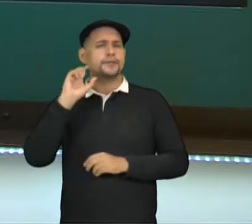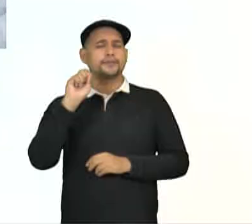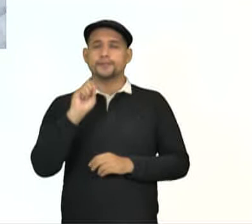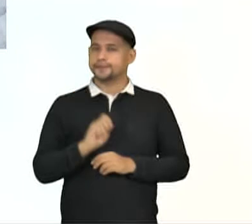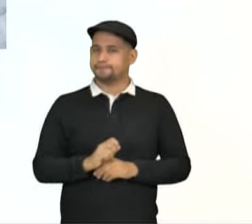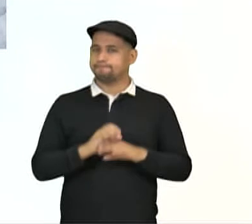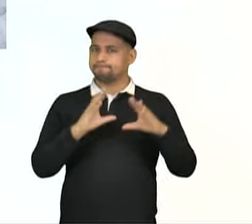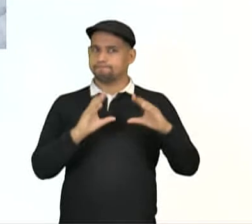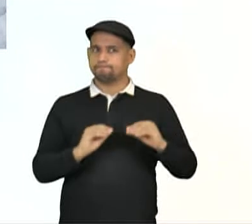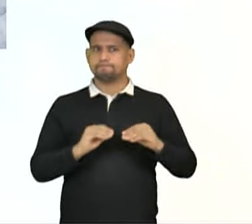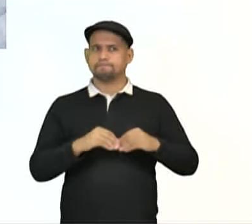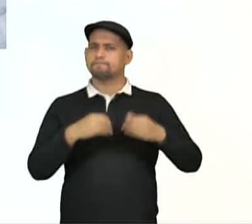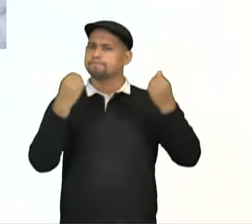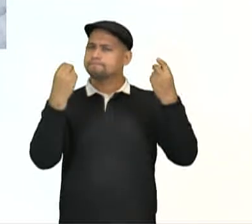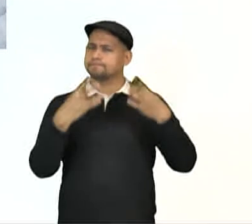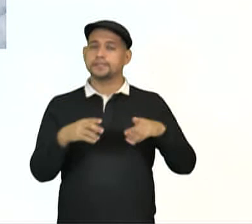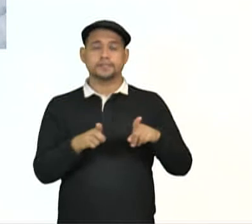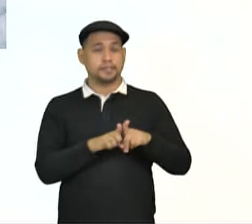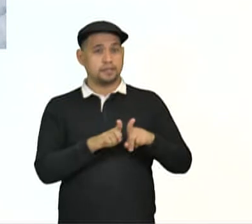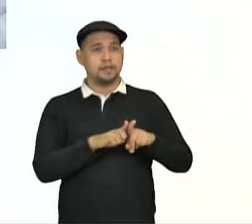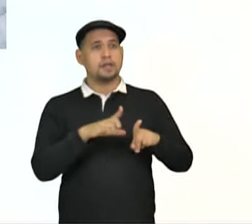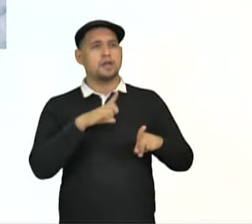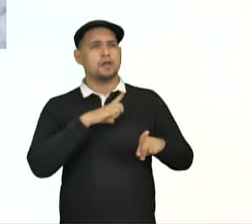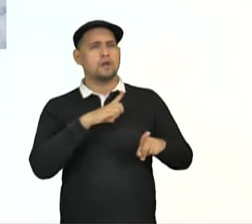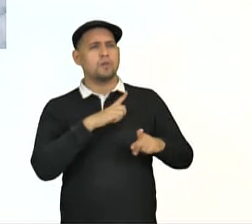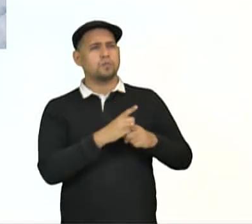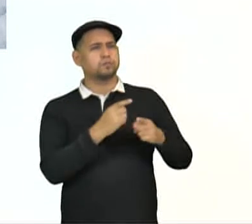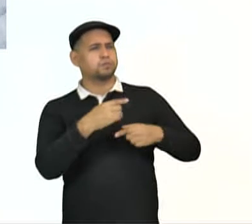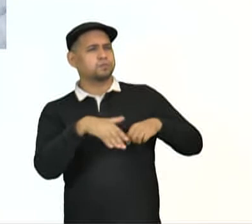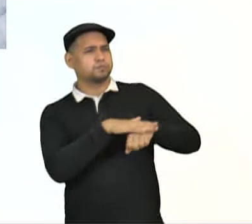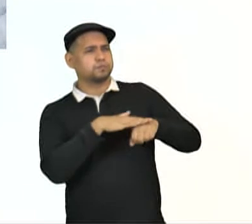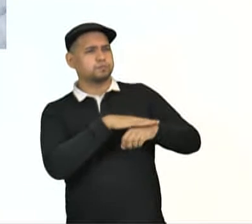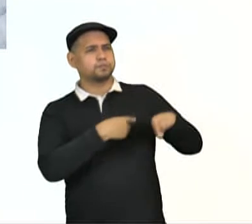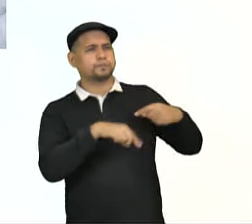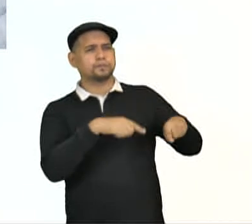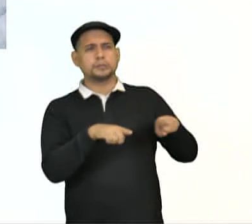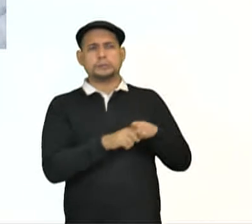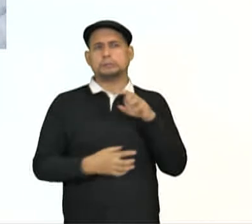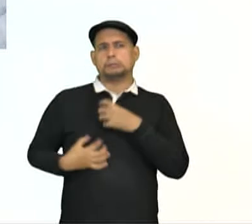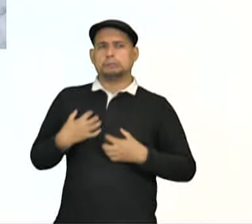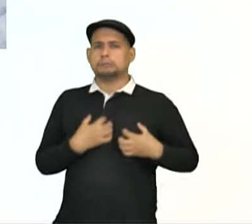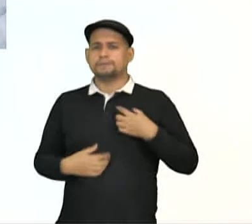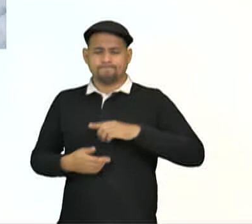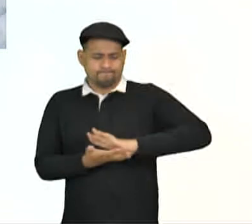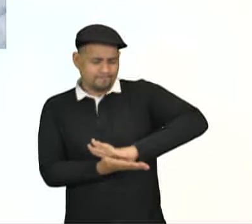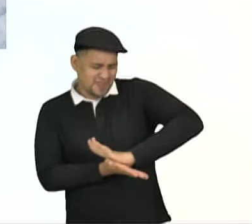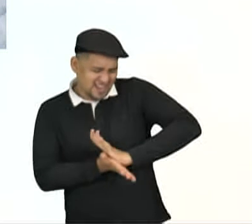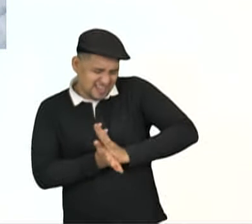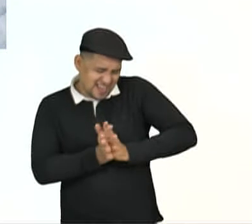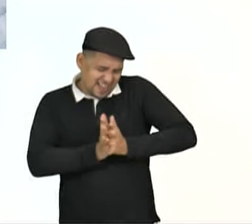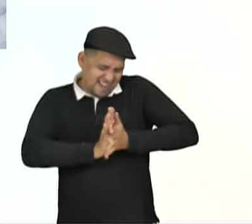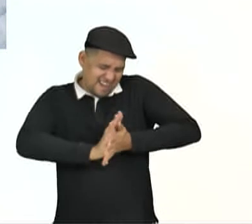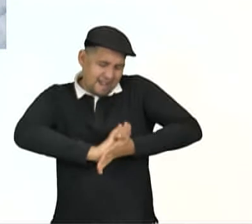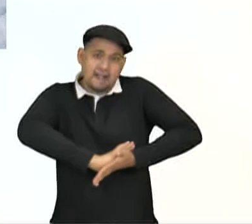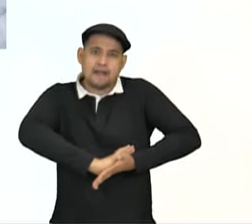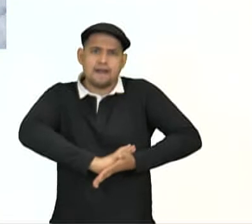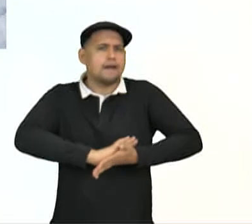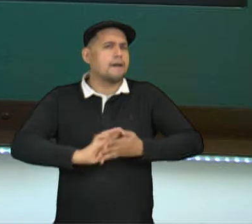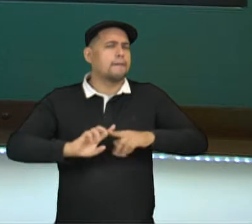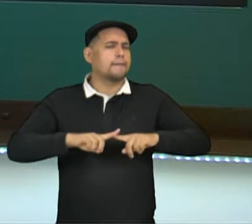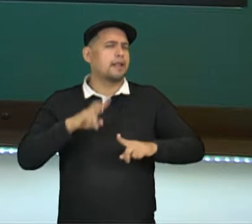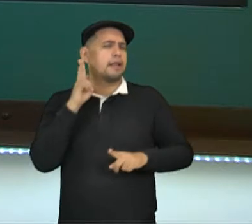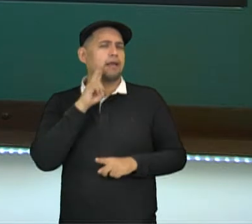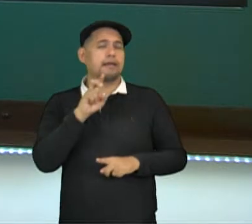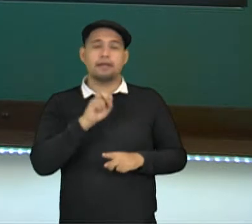futuristas. Recitam-se poesias com exibição de artes plásticas e discursos citando tumultos, agitação e destruição. Lembrando que essa obra de